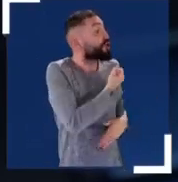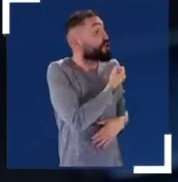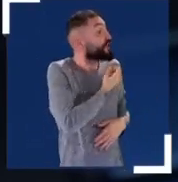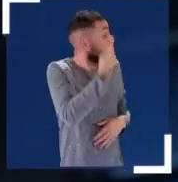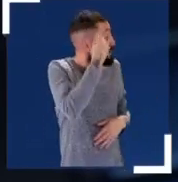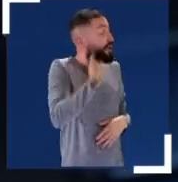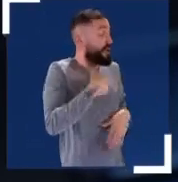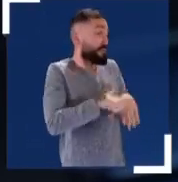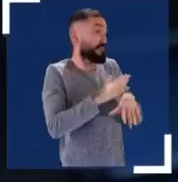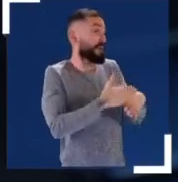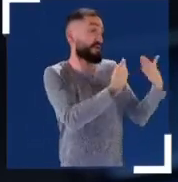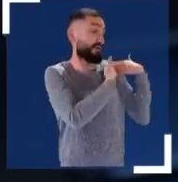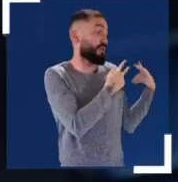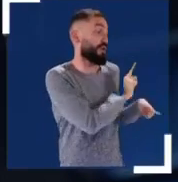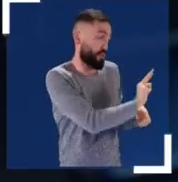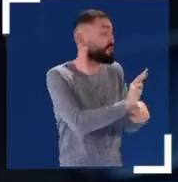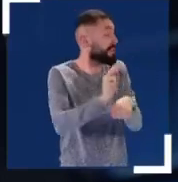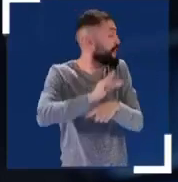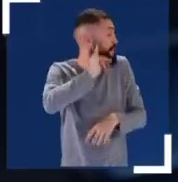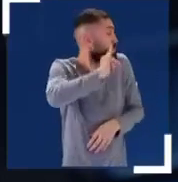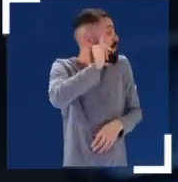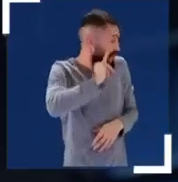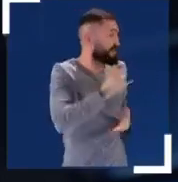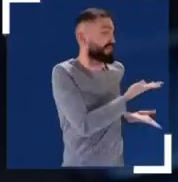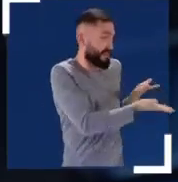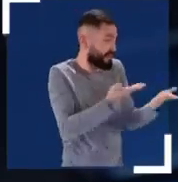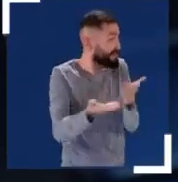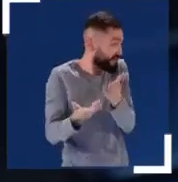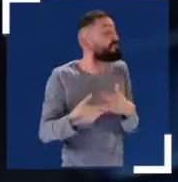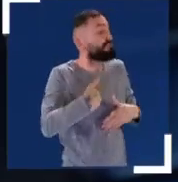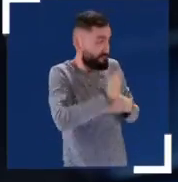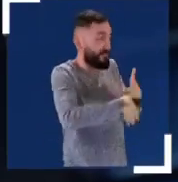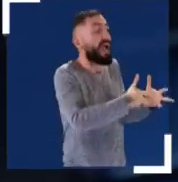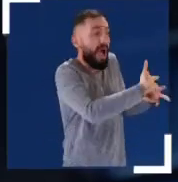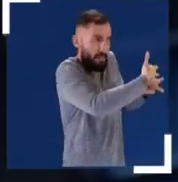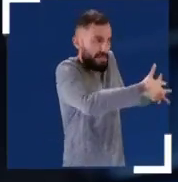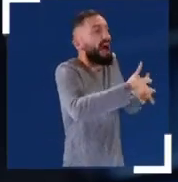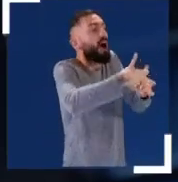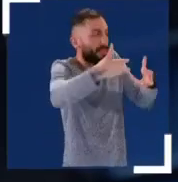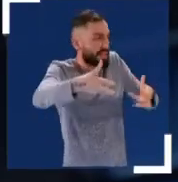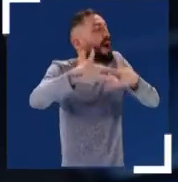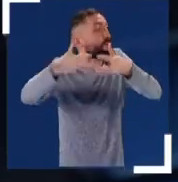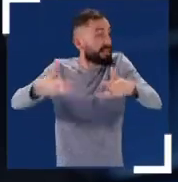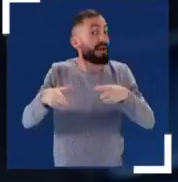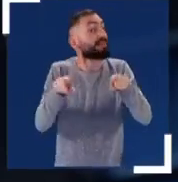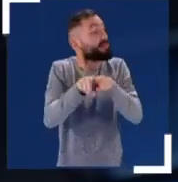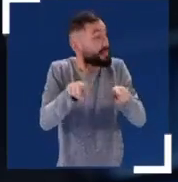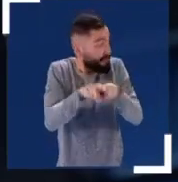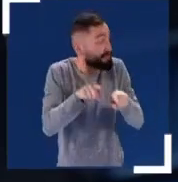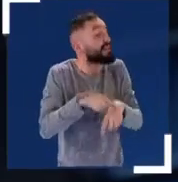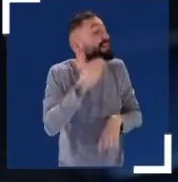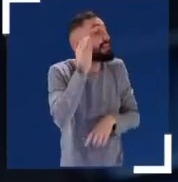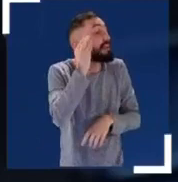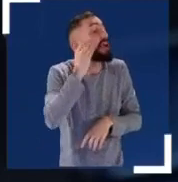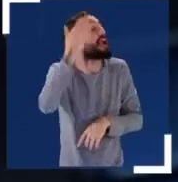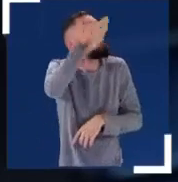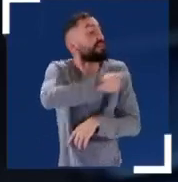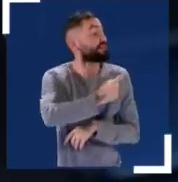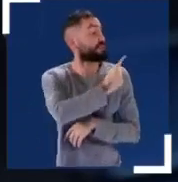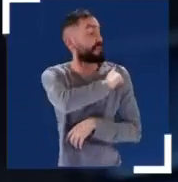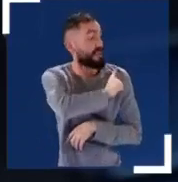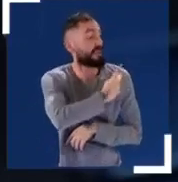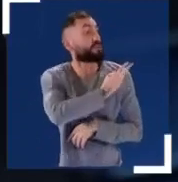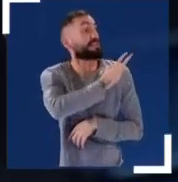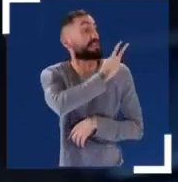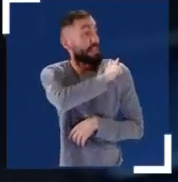cuidei. É, de fato, um grande serviço. Nós vamos ampliar também, garantindo que no segundo e terceiro ano do ensino médio, todo mundo em São Paulo, 100%